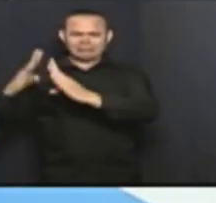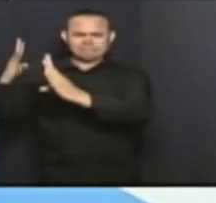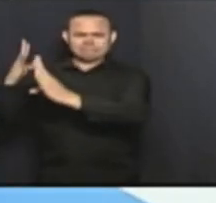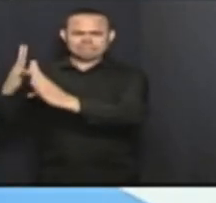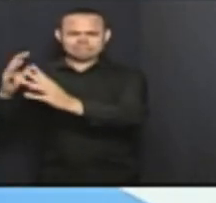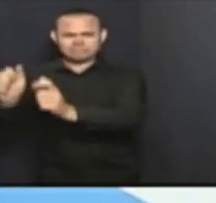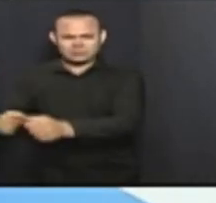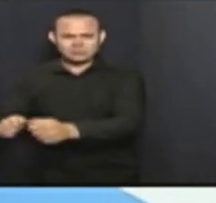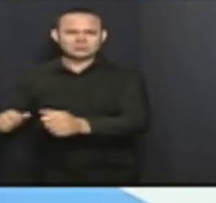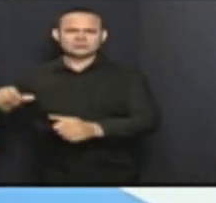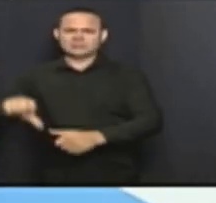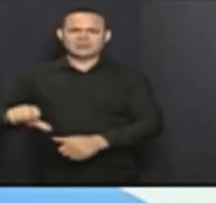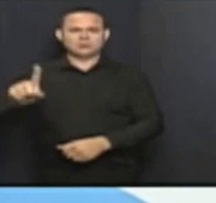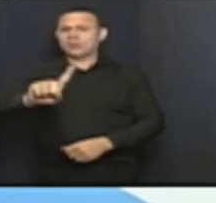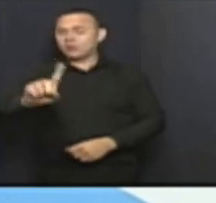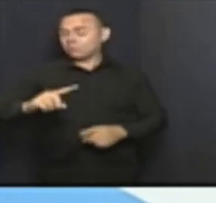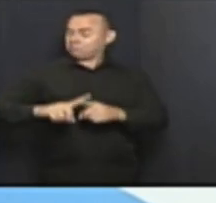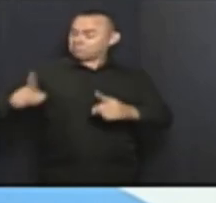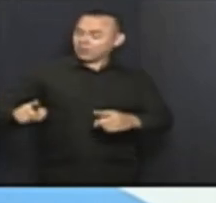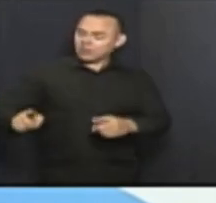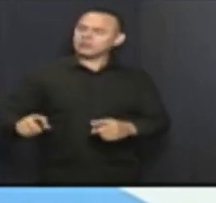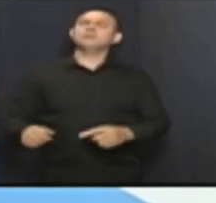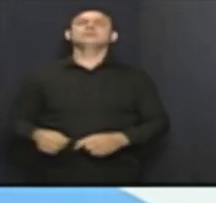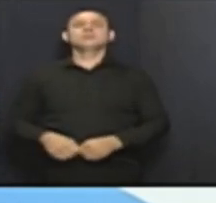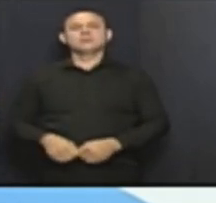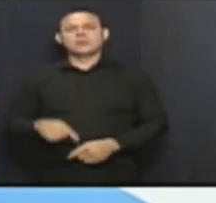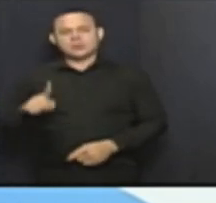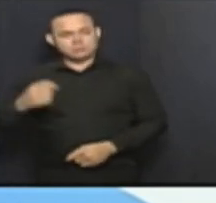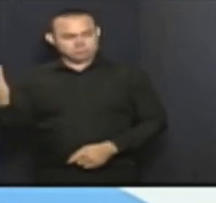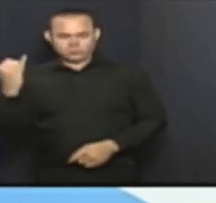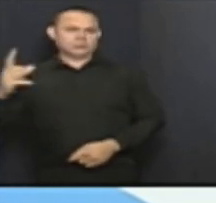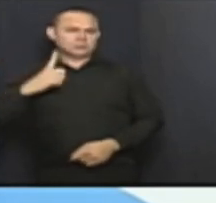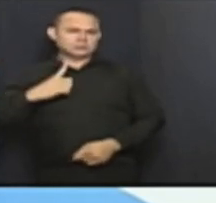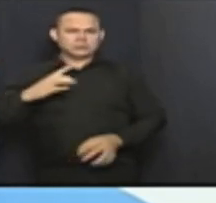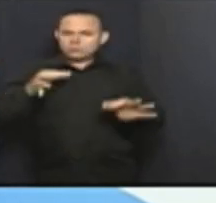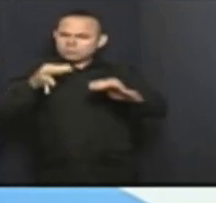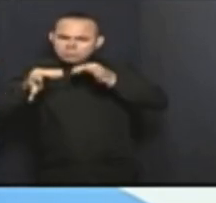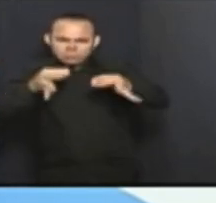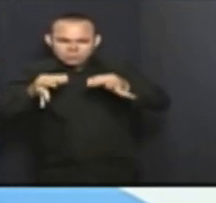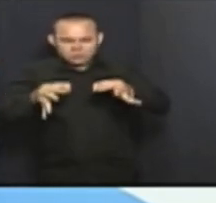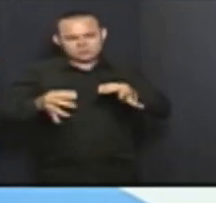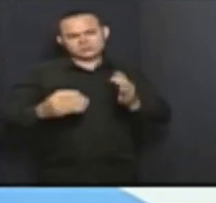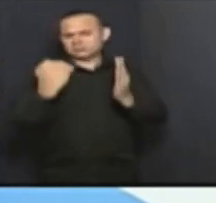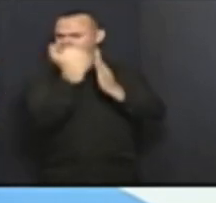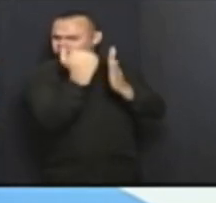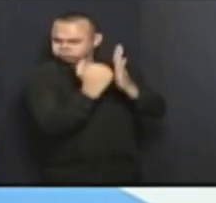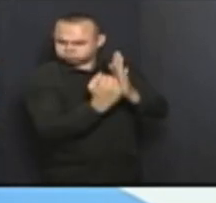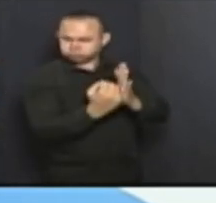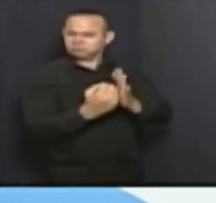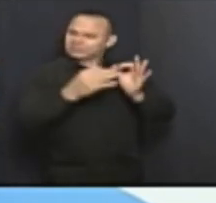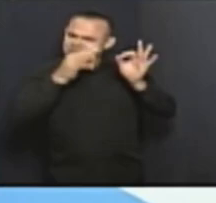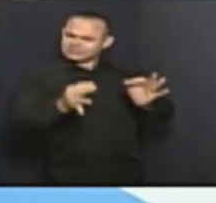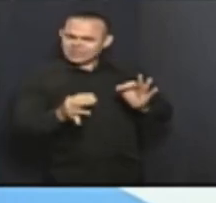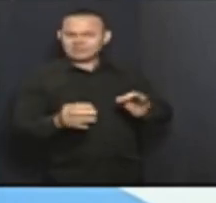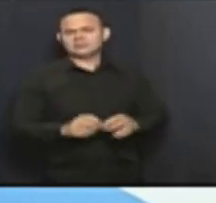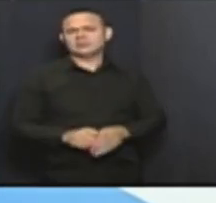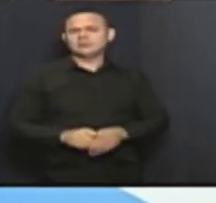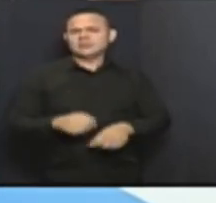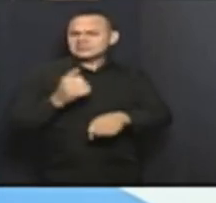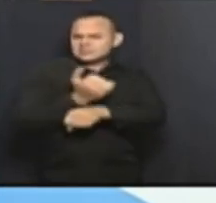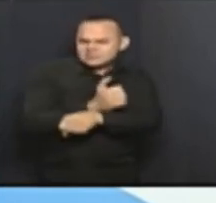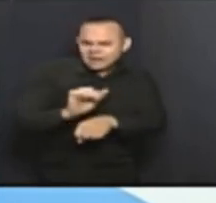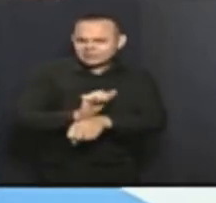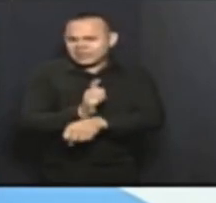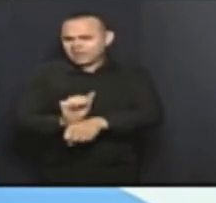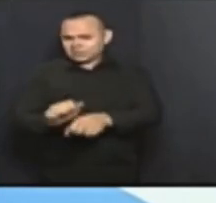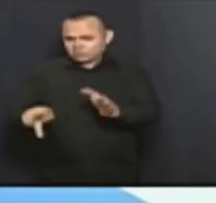do estado mas nós temos que traçar um plano estratégico de estado para que a partir de domingo início